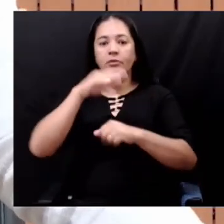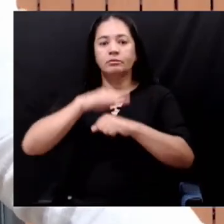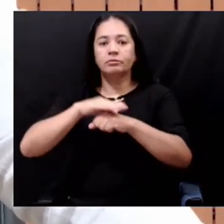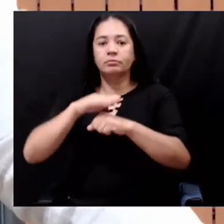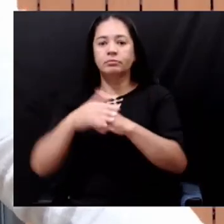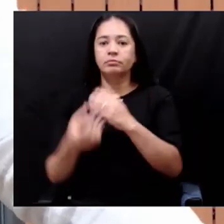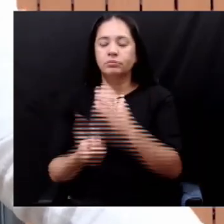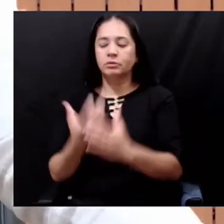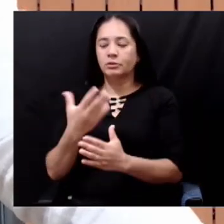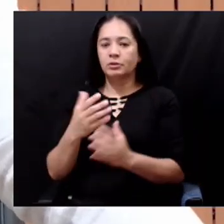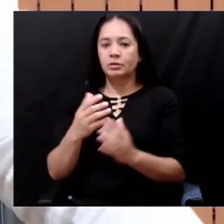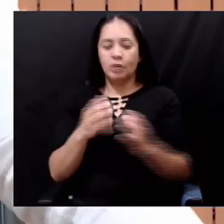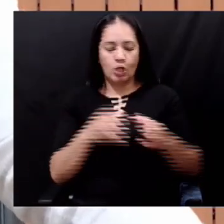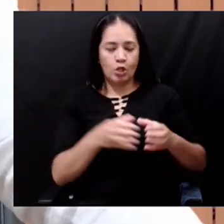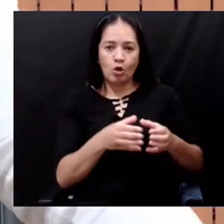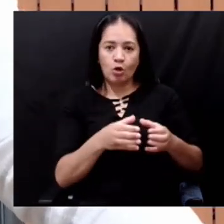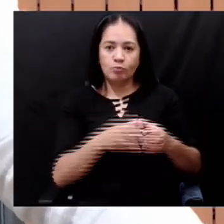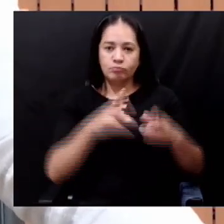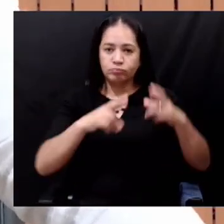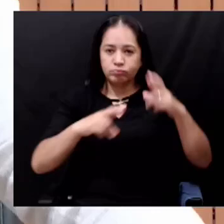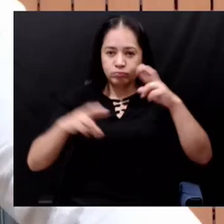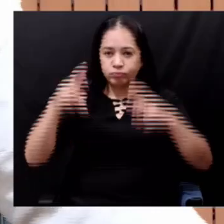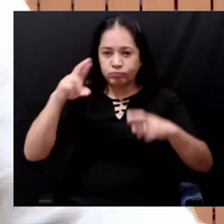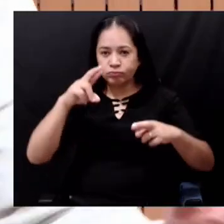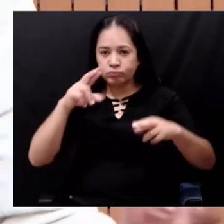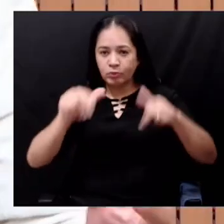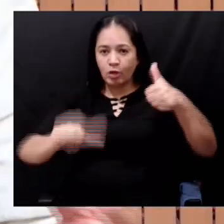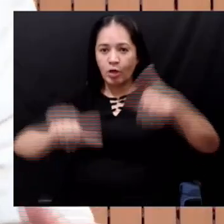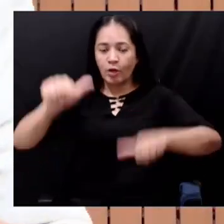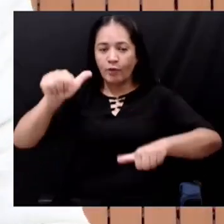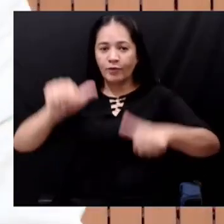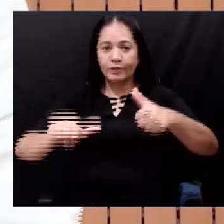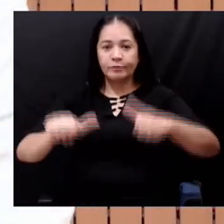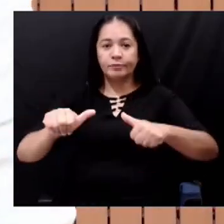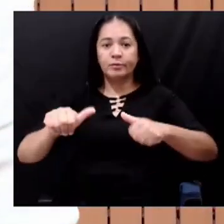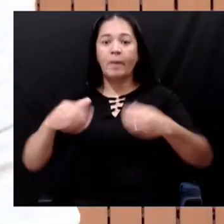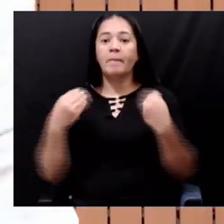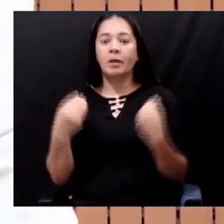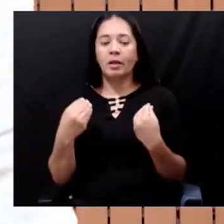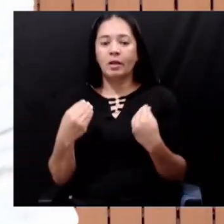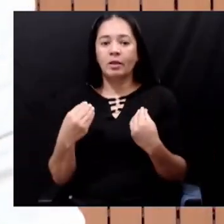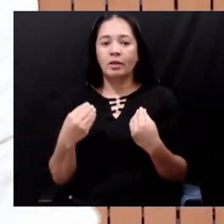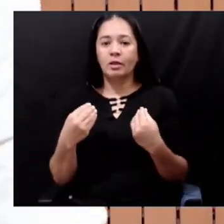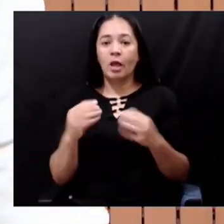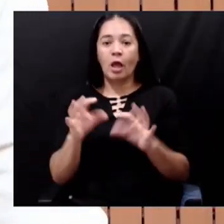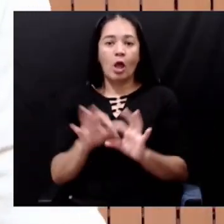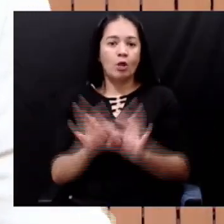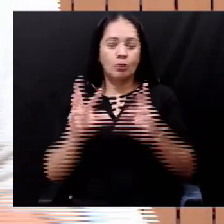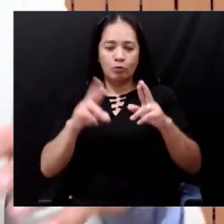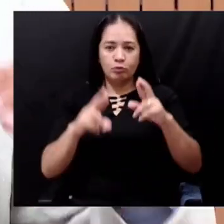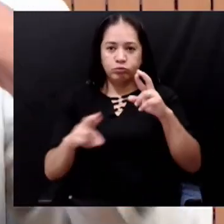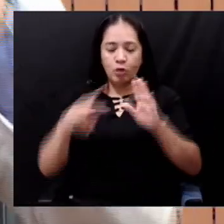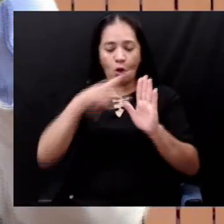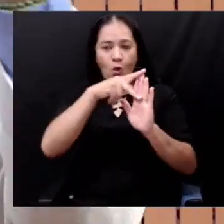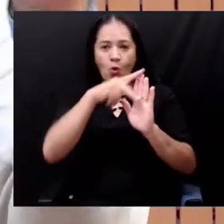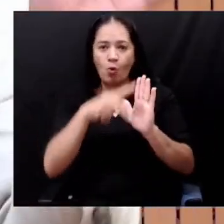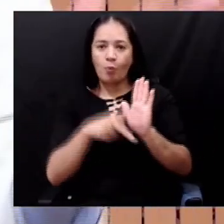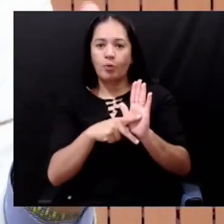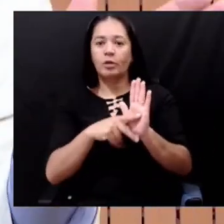e monitoramento do CEPOP, que vai permitir monitorar não apenas o programa em si, o edital, mas